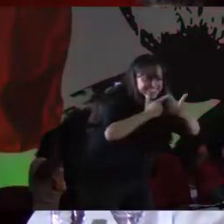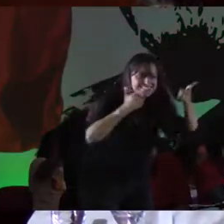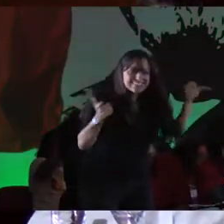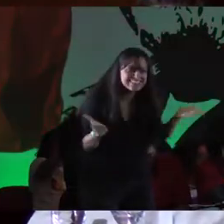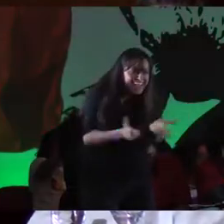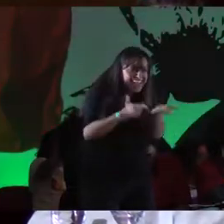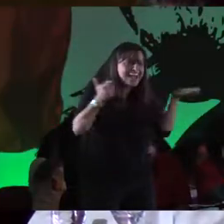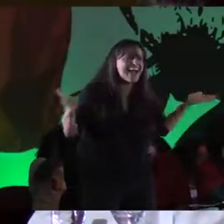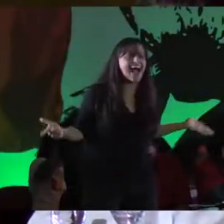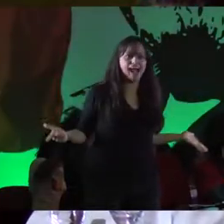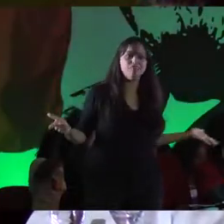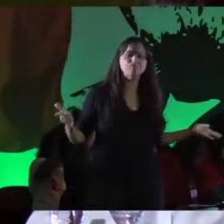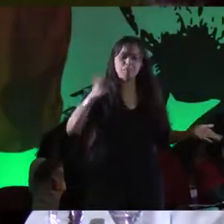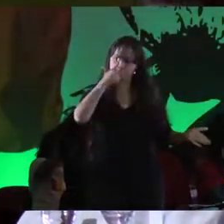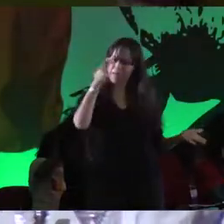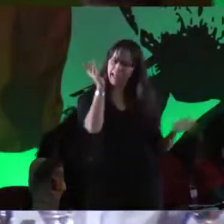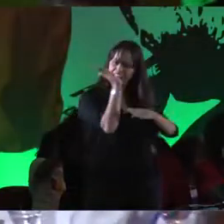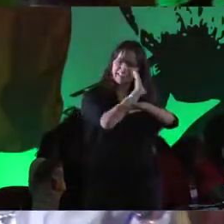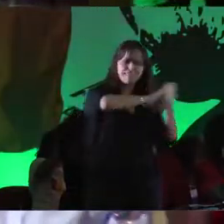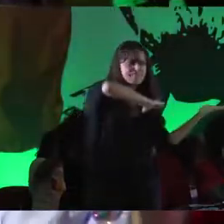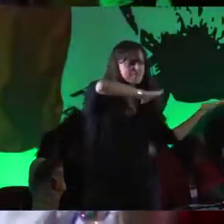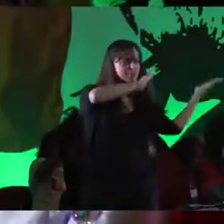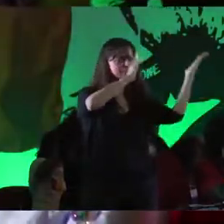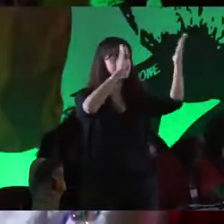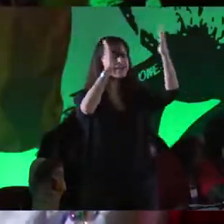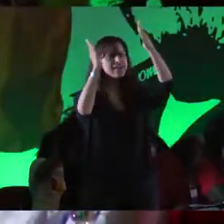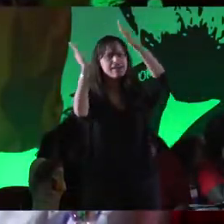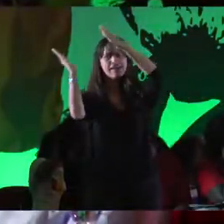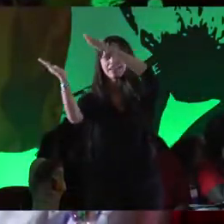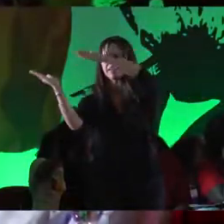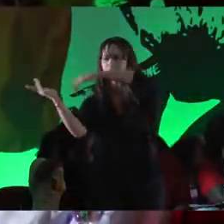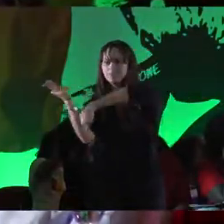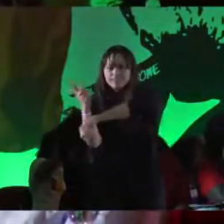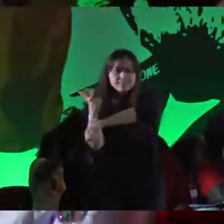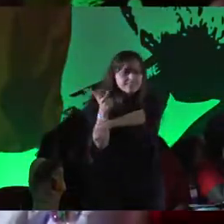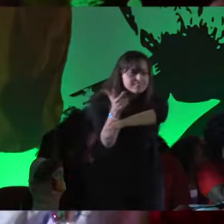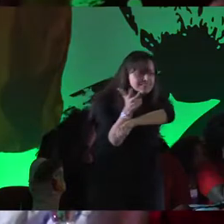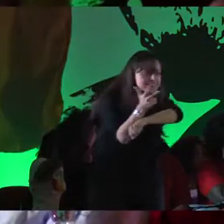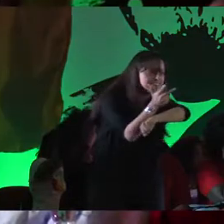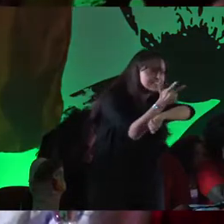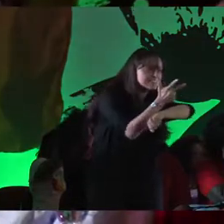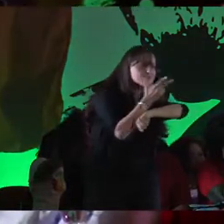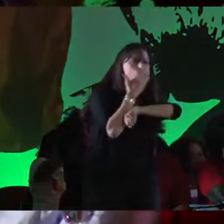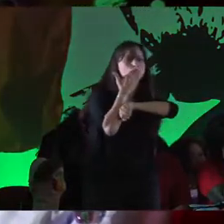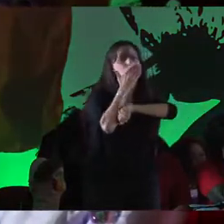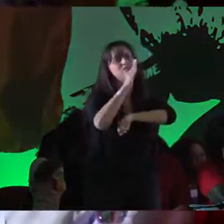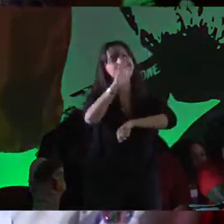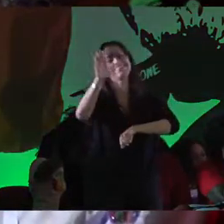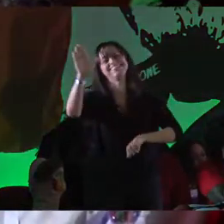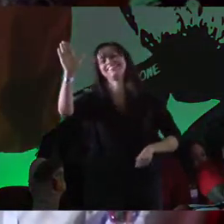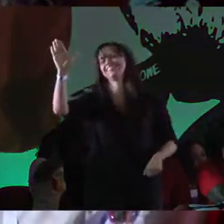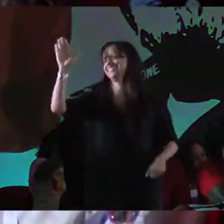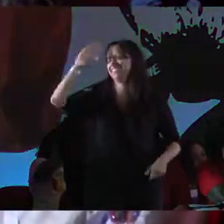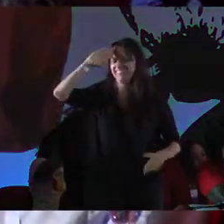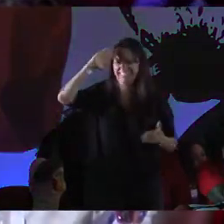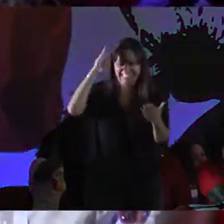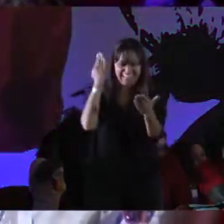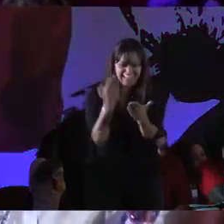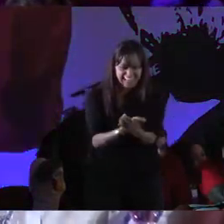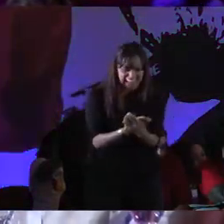foi cinematográfico, até escuta ilegal. Um abraço pra quem botou fé no japonês